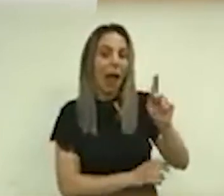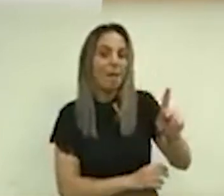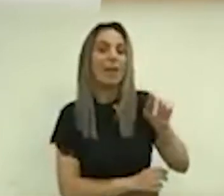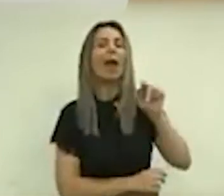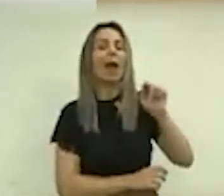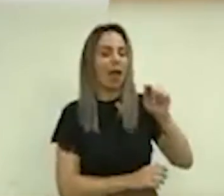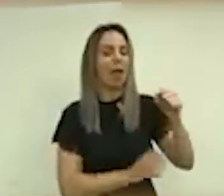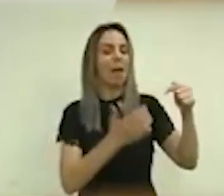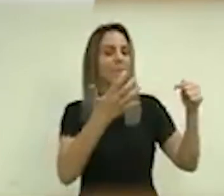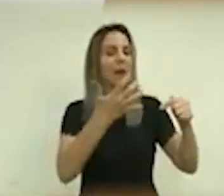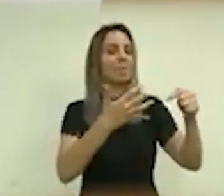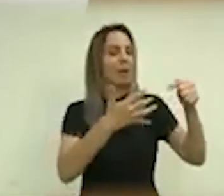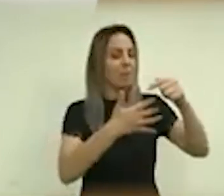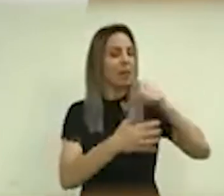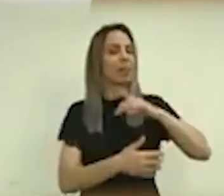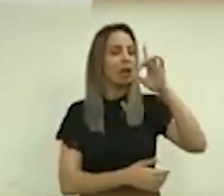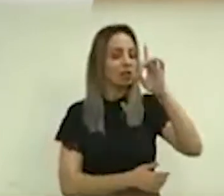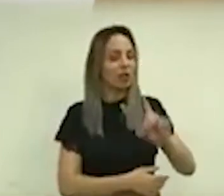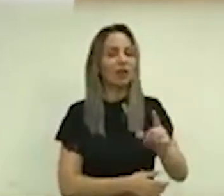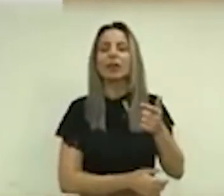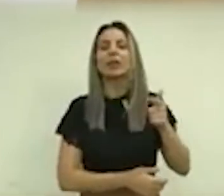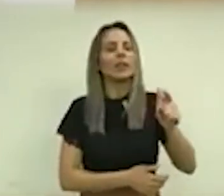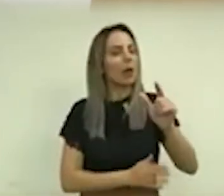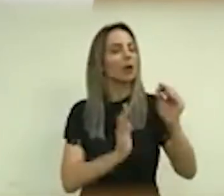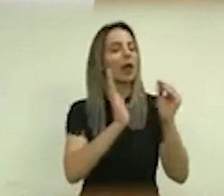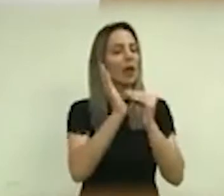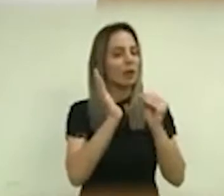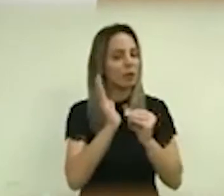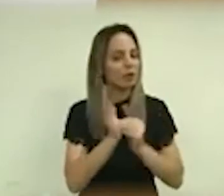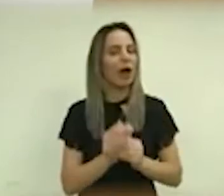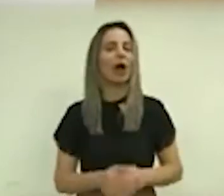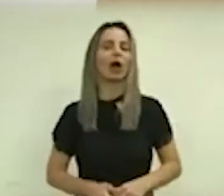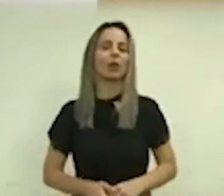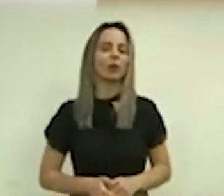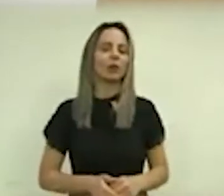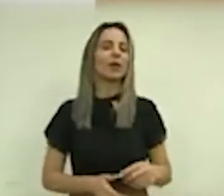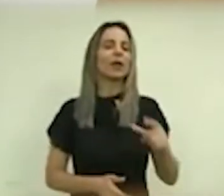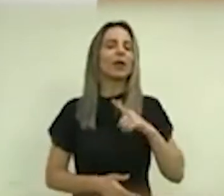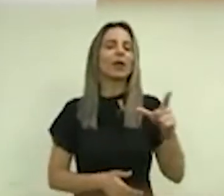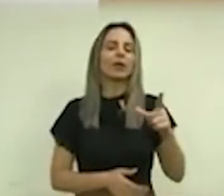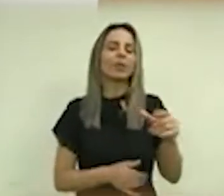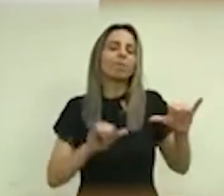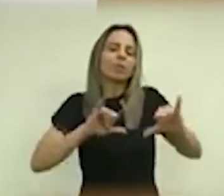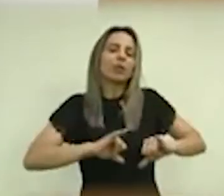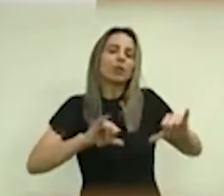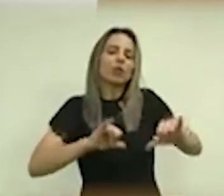também apontam alguns direitos que não são concedidos a estes, colocando-os em posição